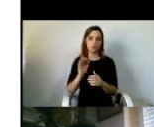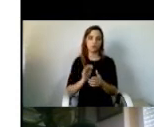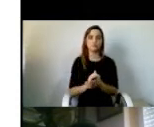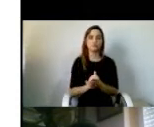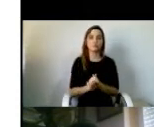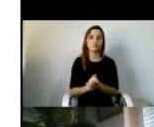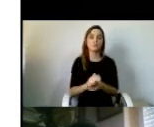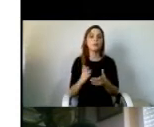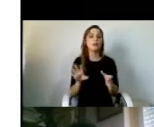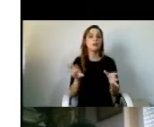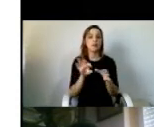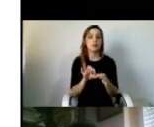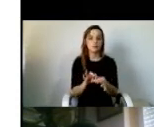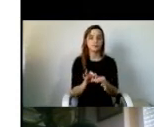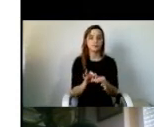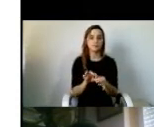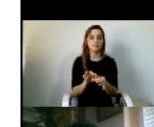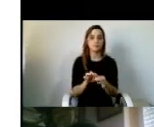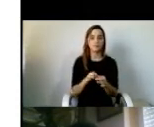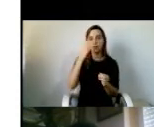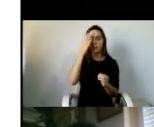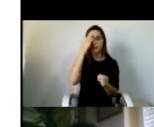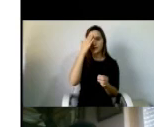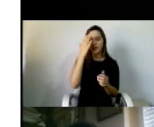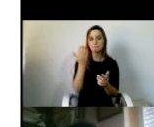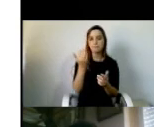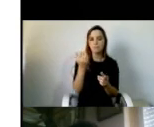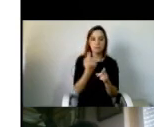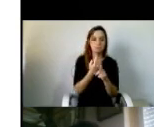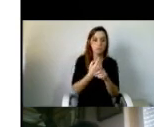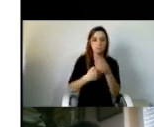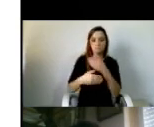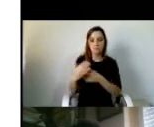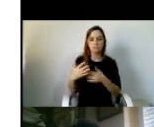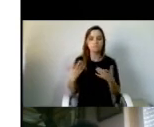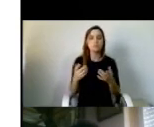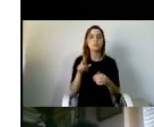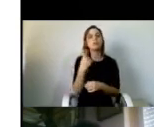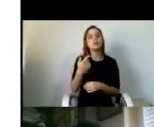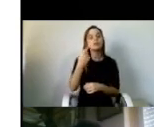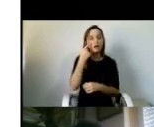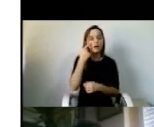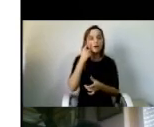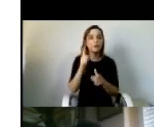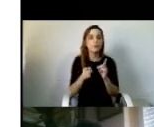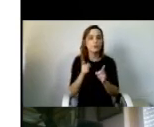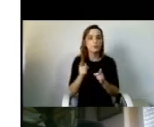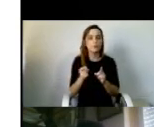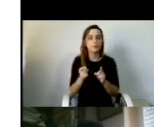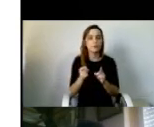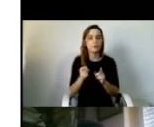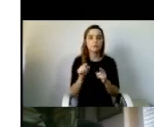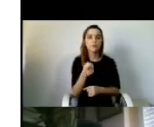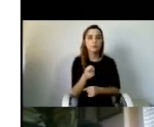termos de incapacidades, portanto, o que nós verificamos aqui é que, e